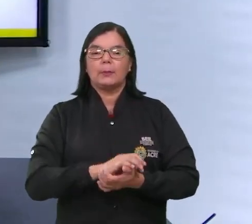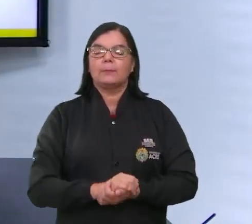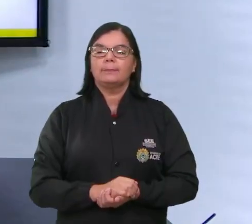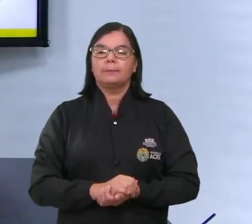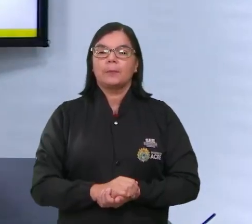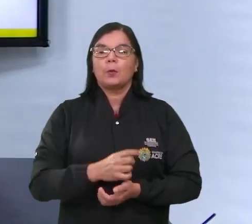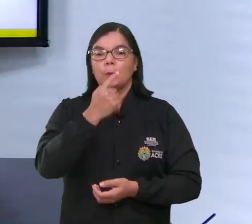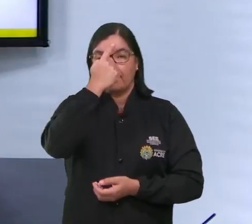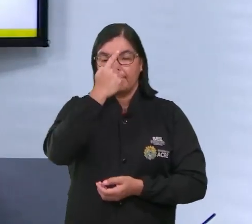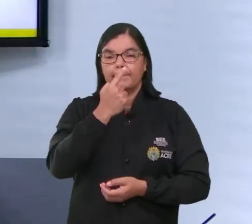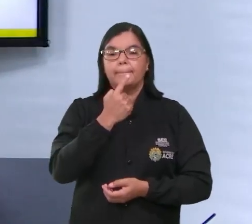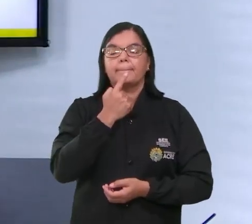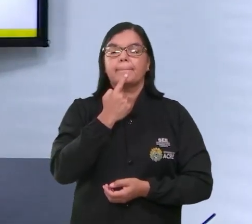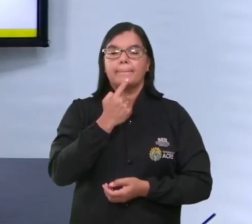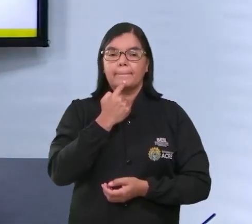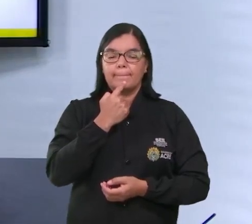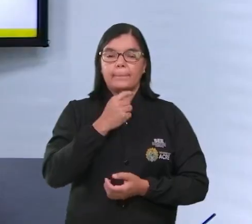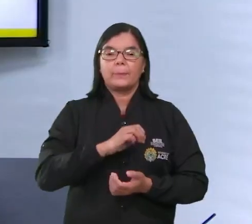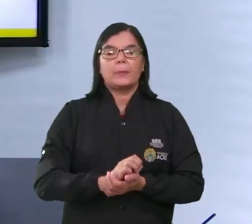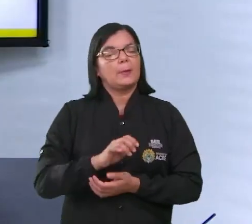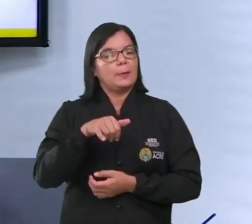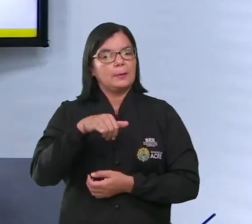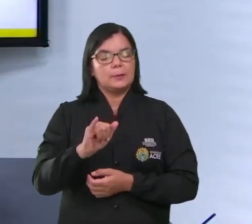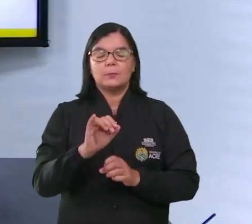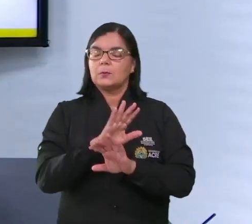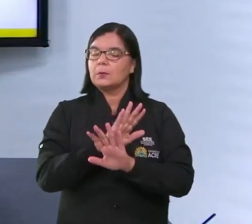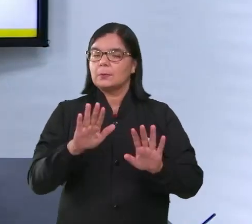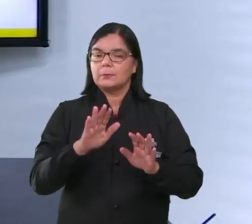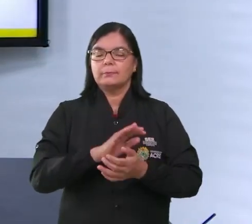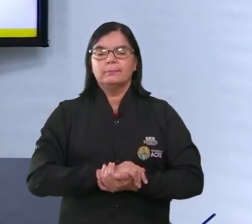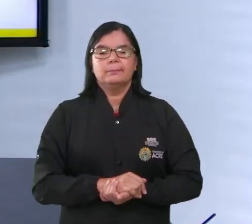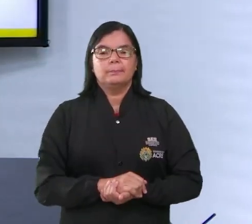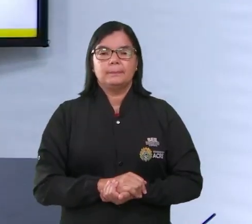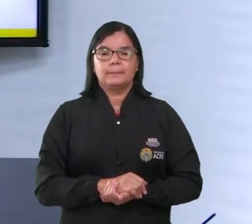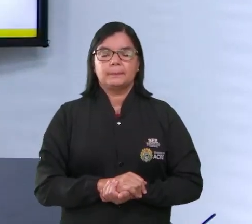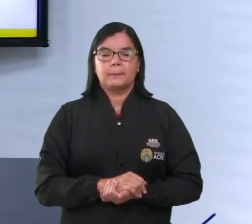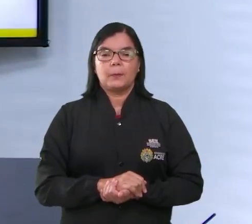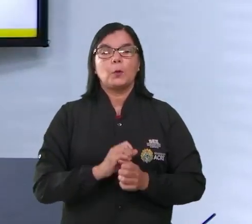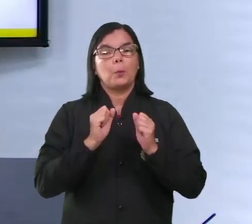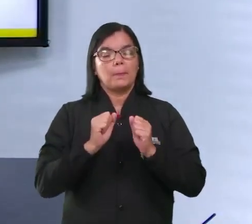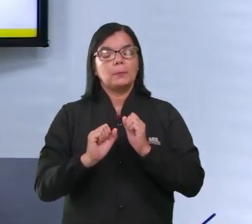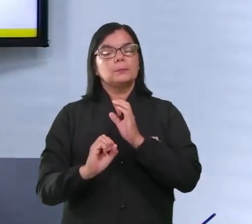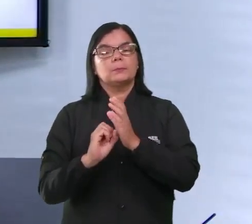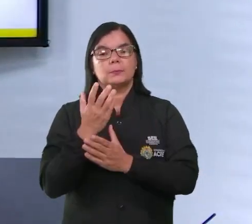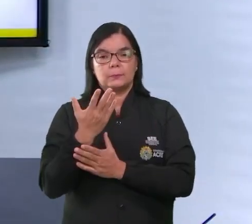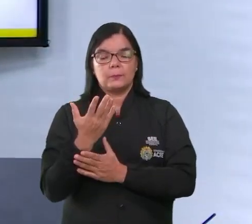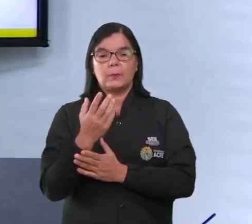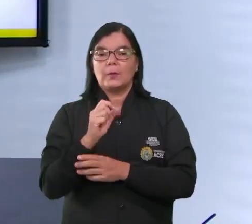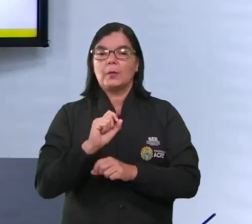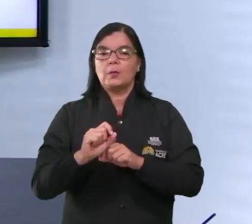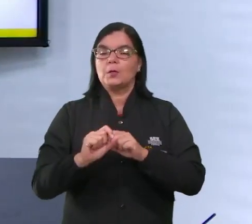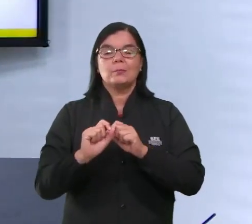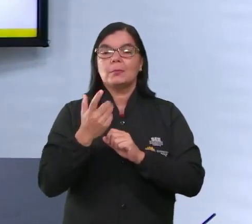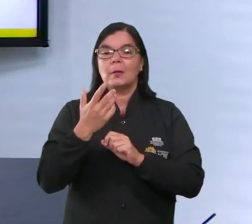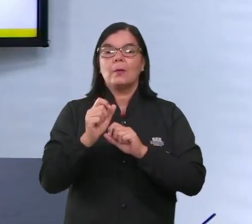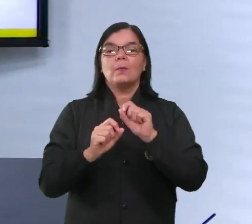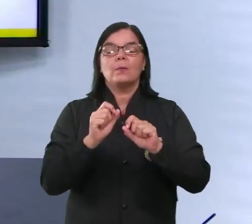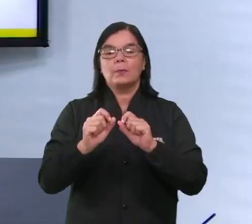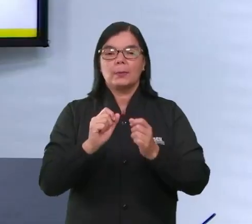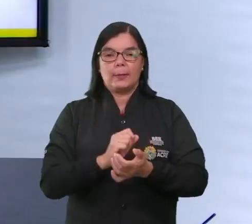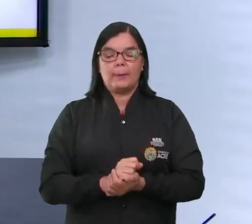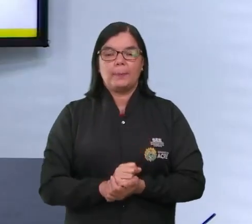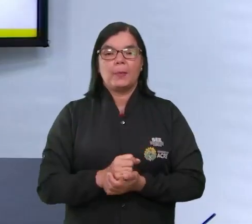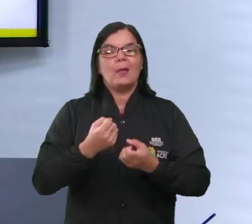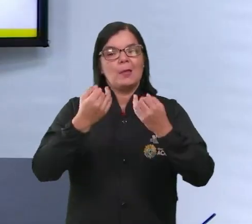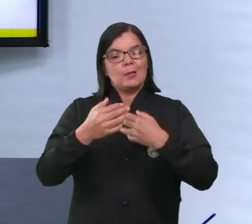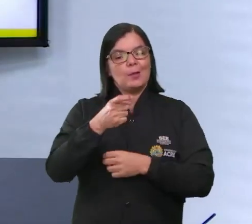tenham uma imagem em y. E é isso, pessoal. O que pode acontecer, o que não dá para acontecer é eu